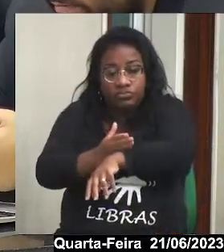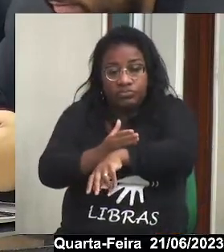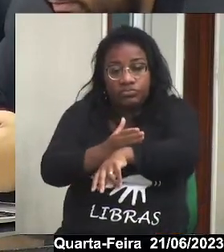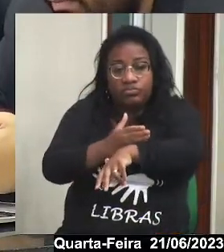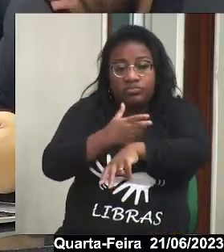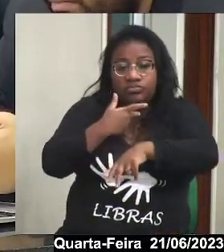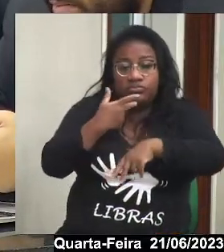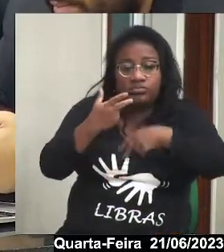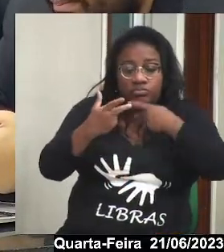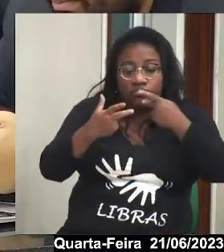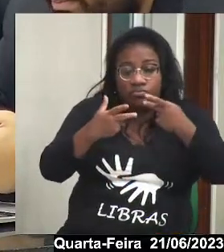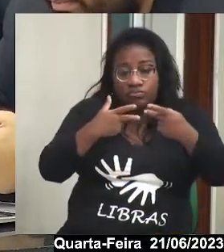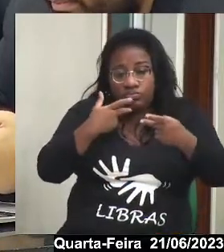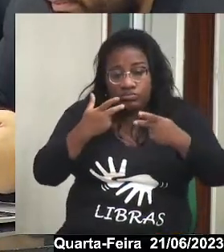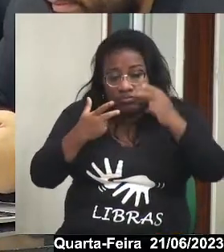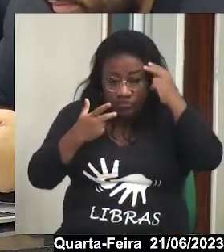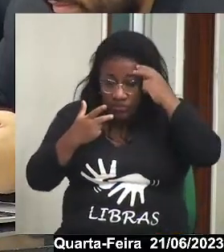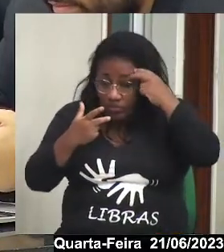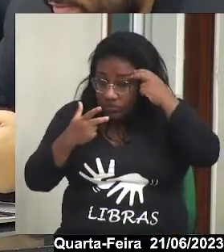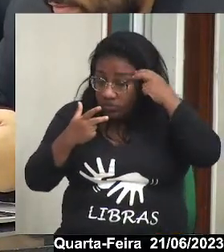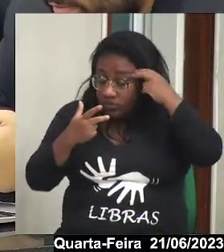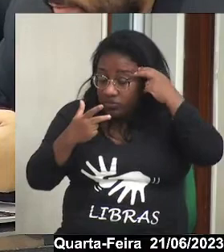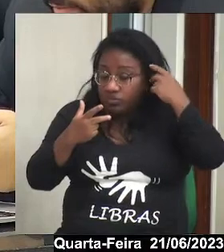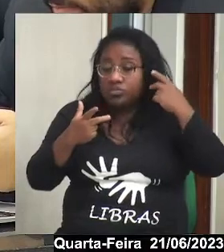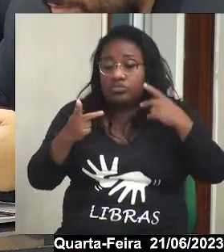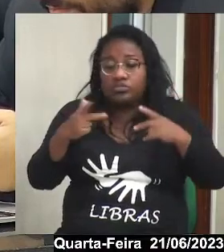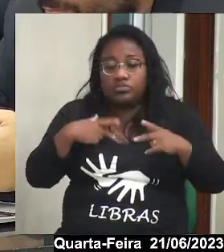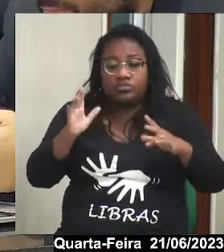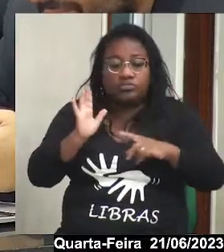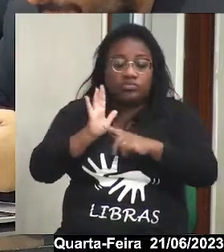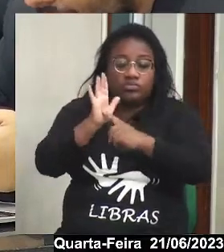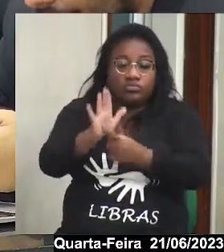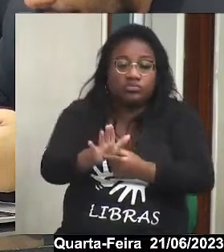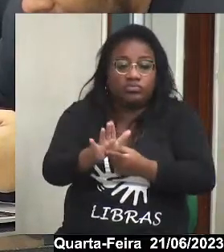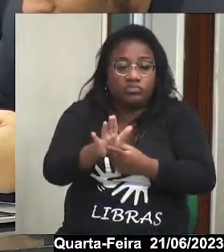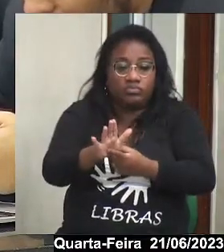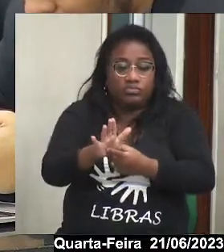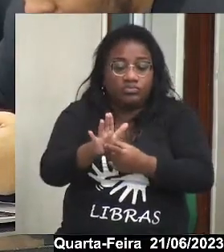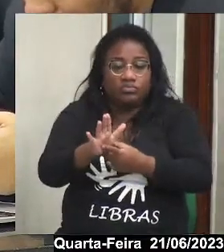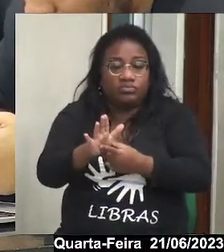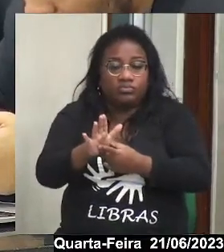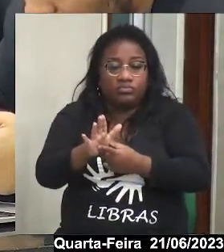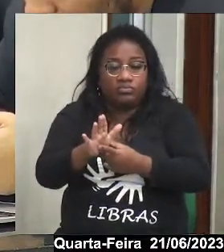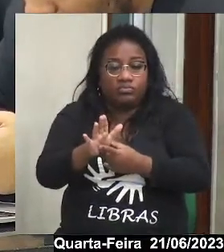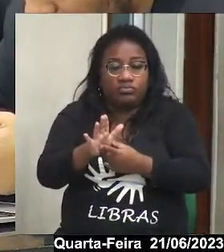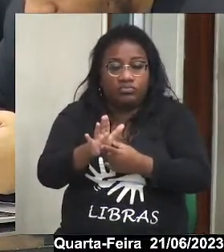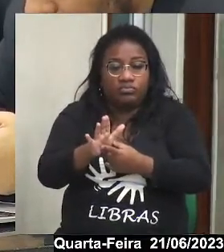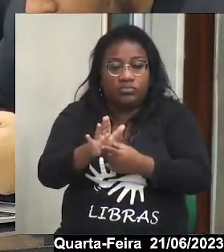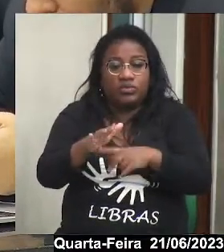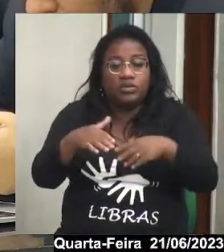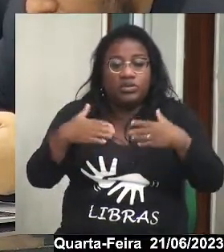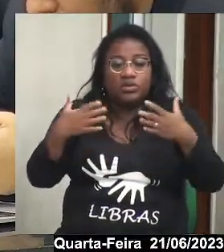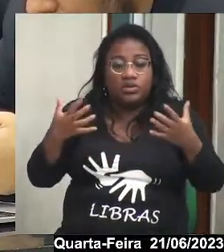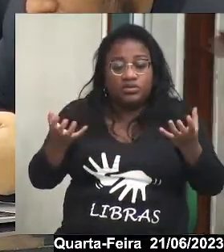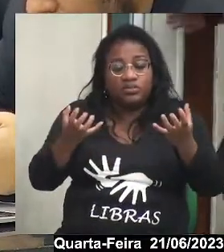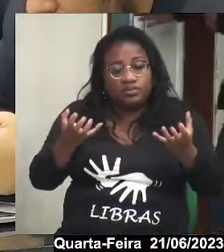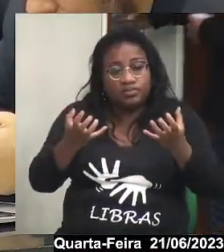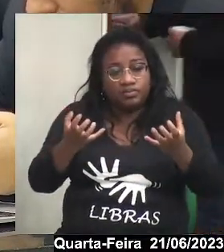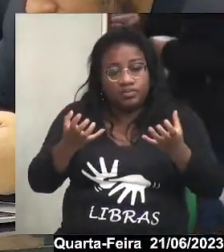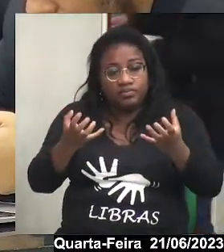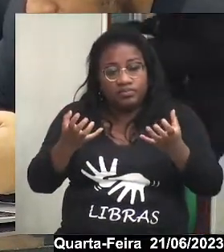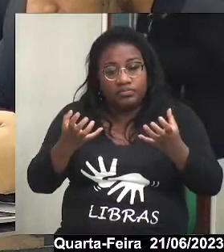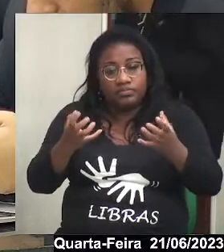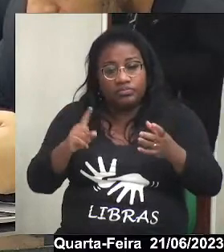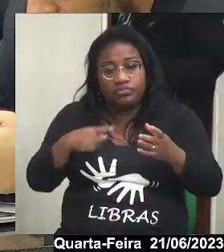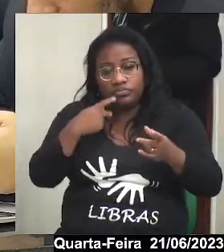fácil apontar defeito, né? Difícil é quando você aponta uma qualidade, aponta as coisas boas que acontecem. Então, eu tenho mais para